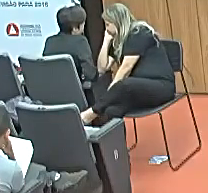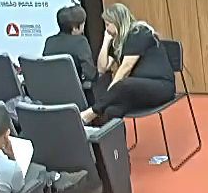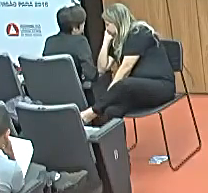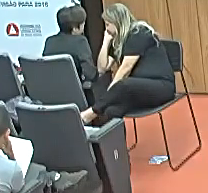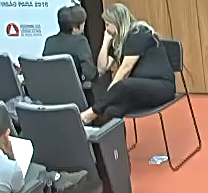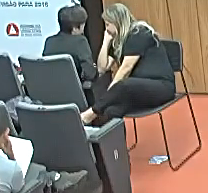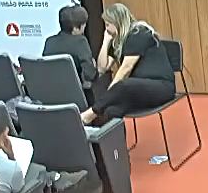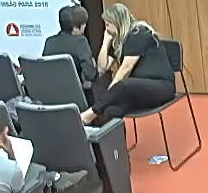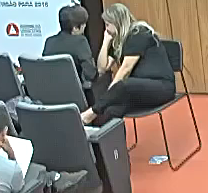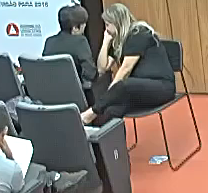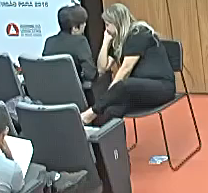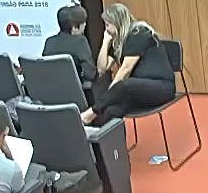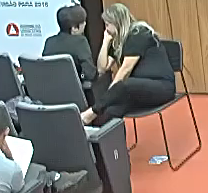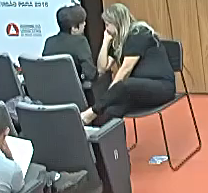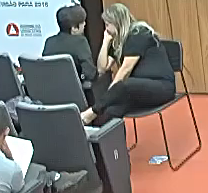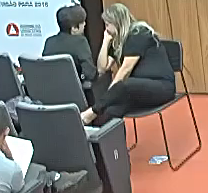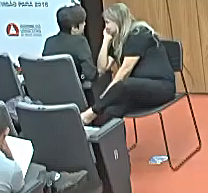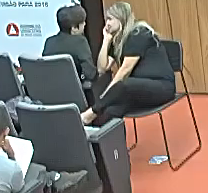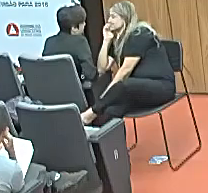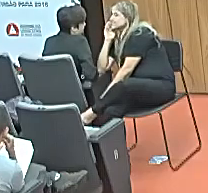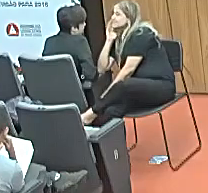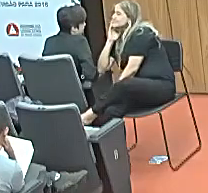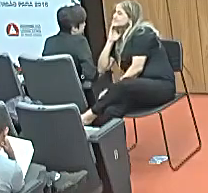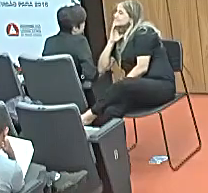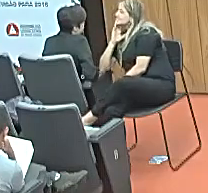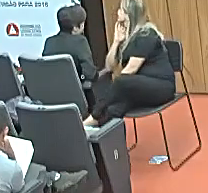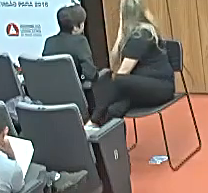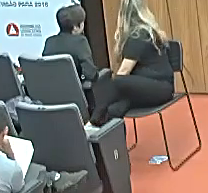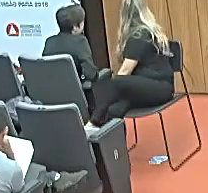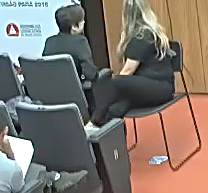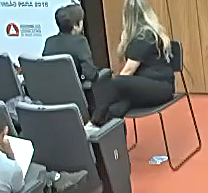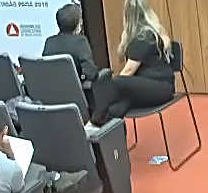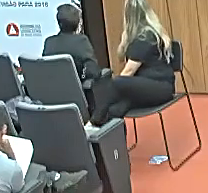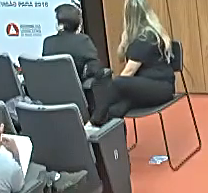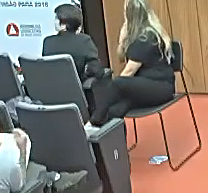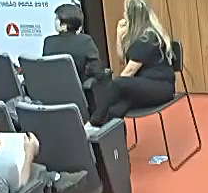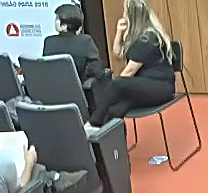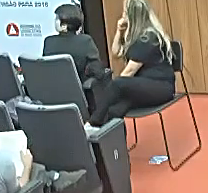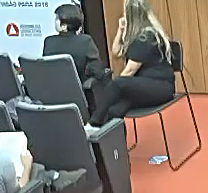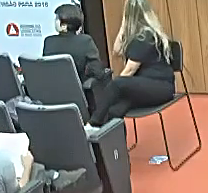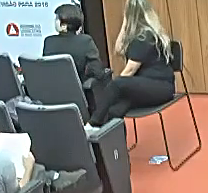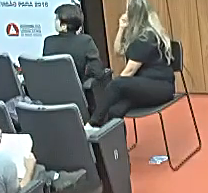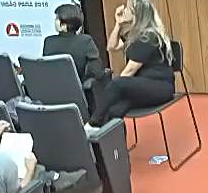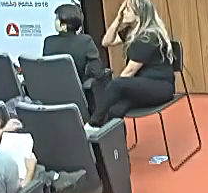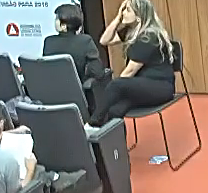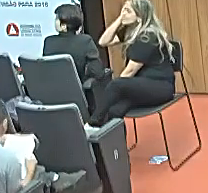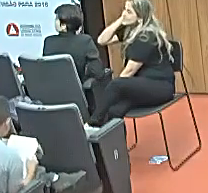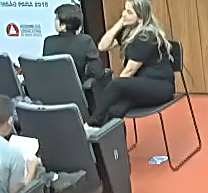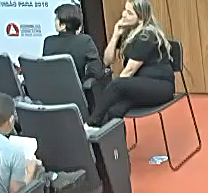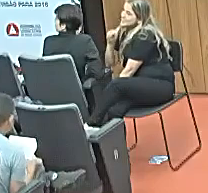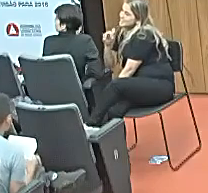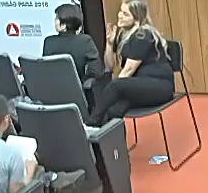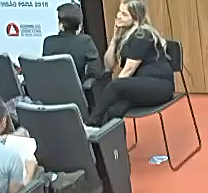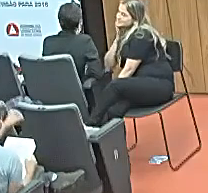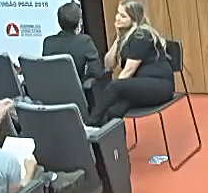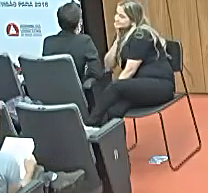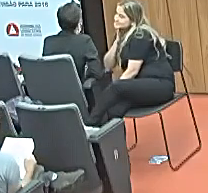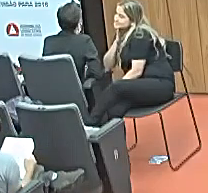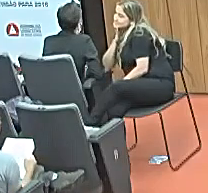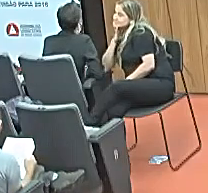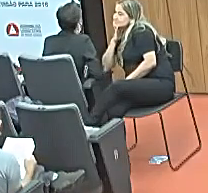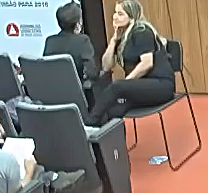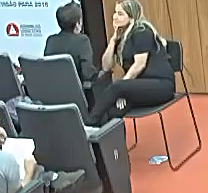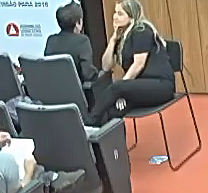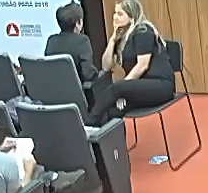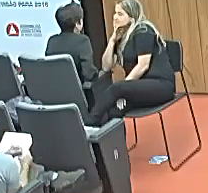toda a comunidade rural a gente tem um campo nem que seja careca é como a gente diz o campo que não é gramado mas que a gente